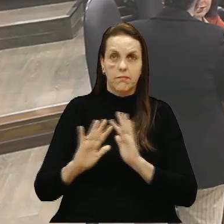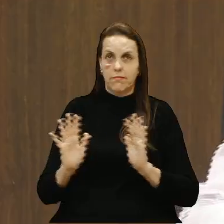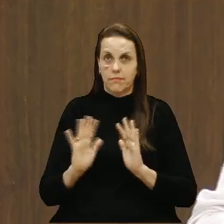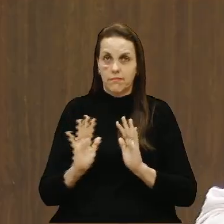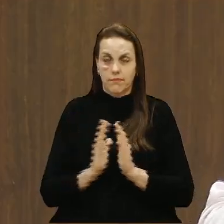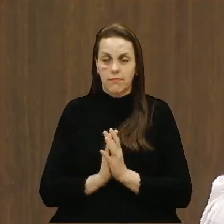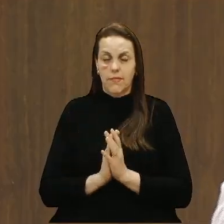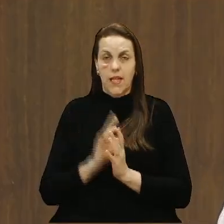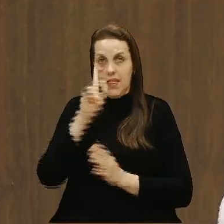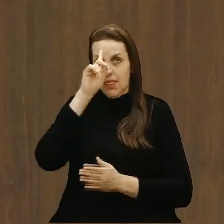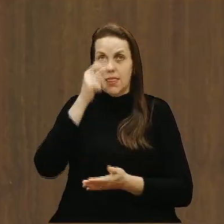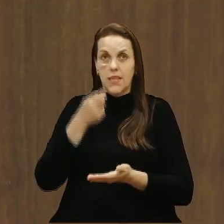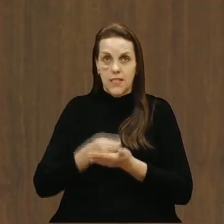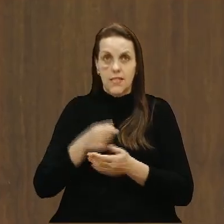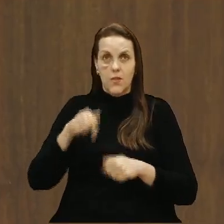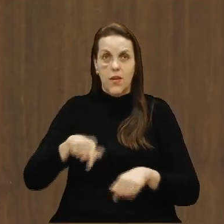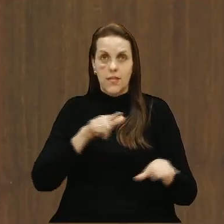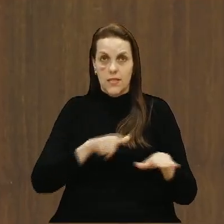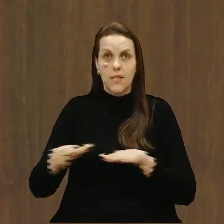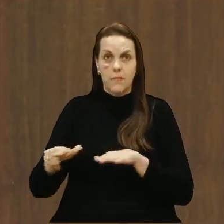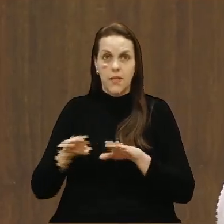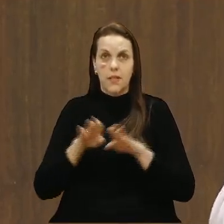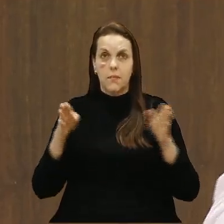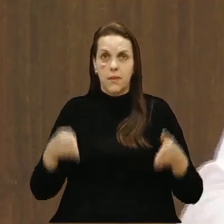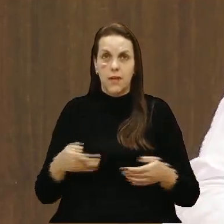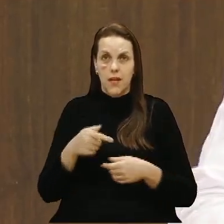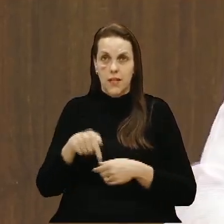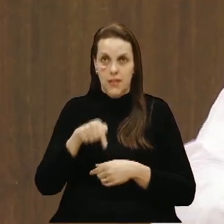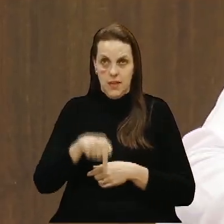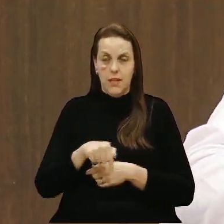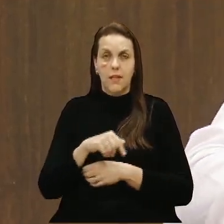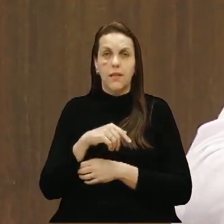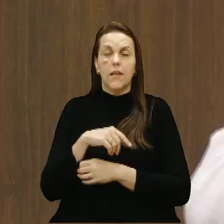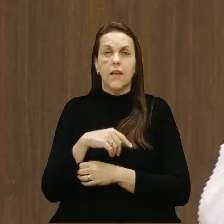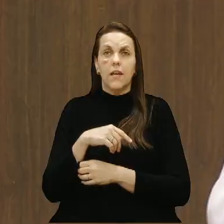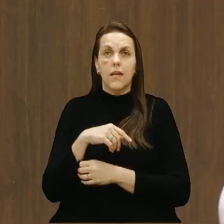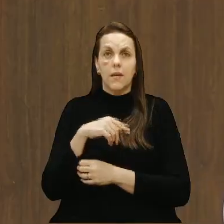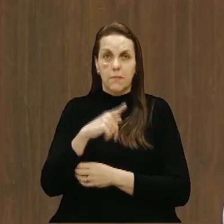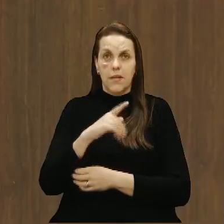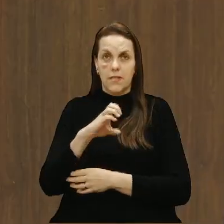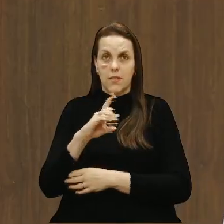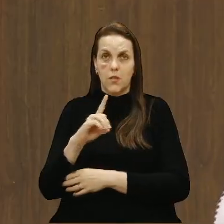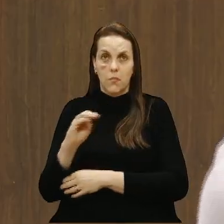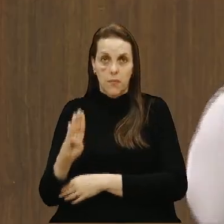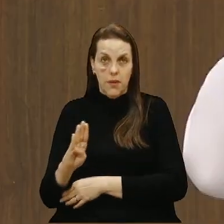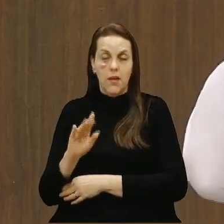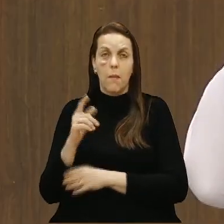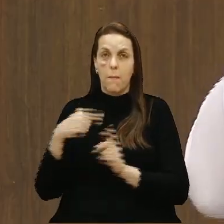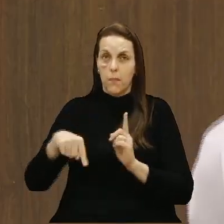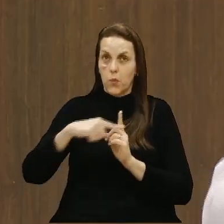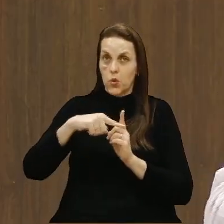decisão dessa semana da nossa bancada de trazer aqui situações positivas no nosso município